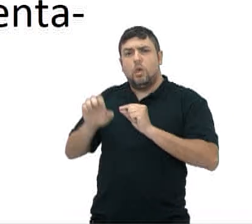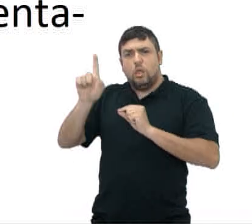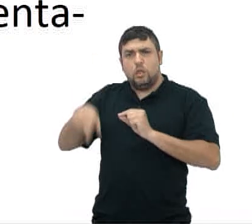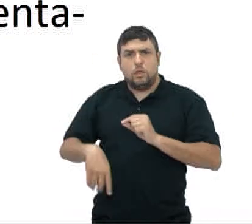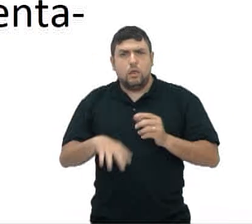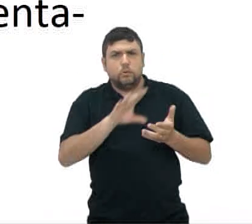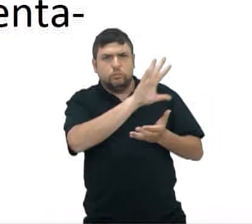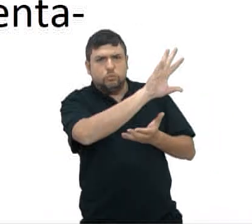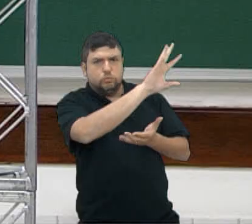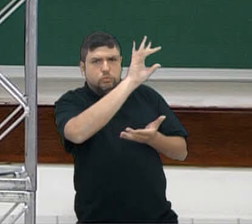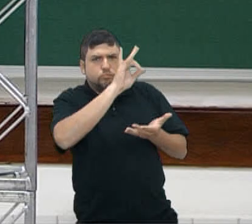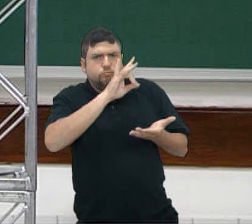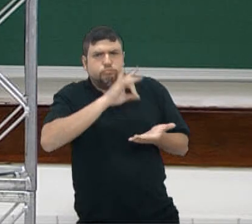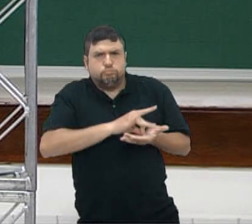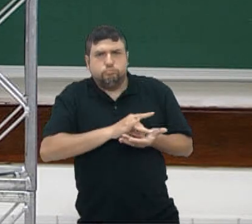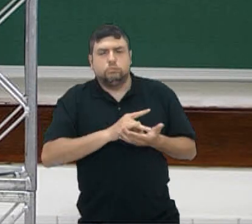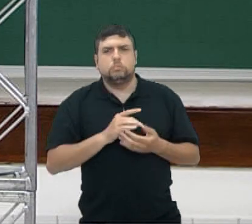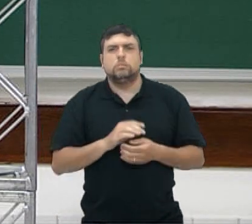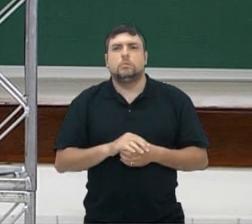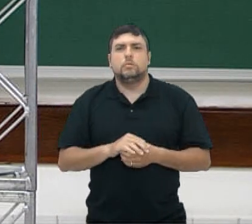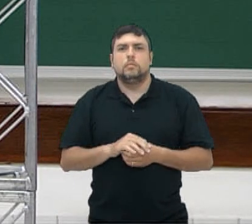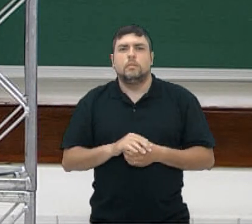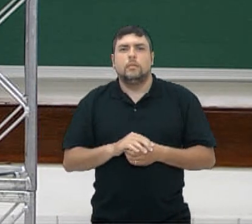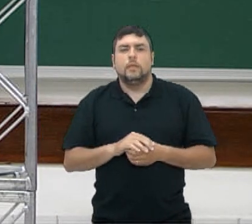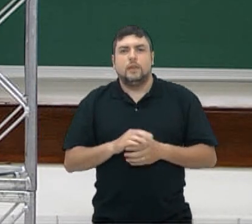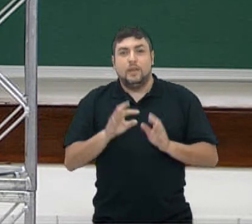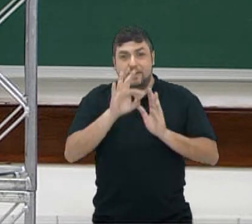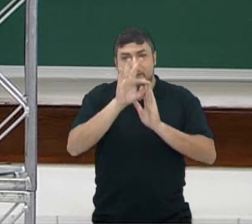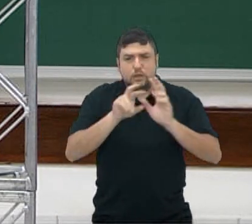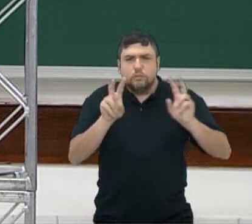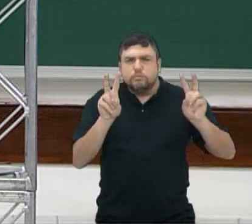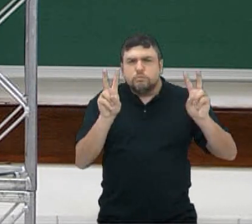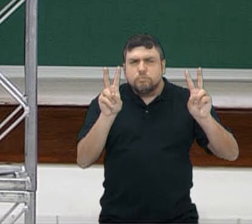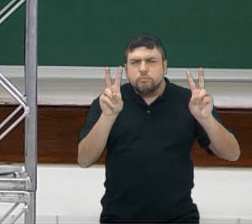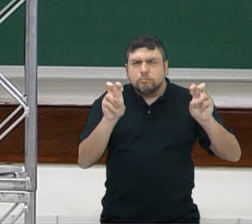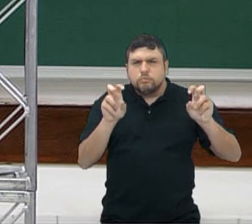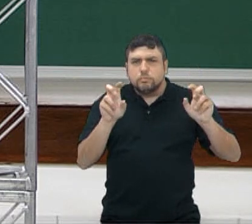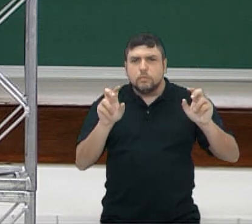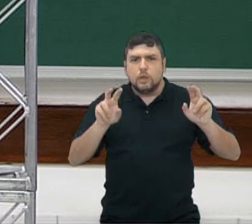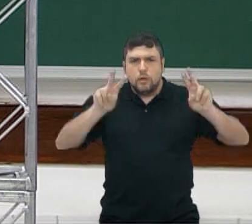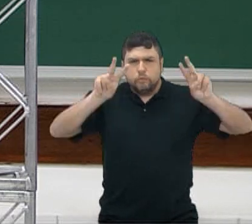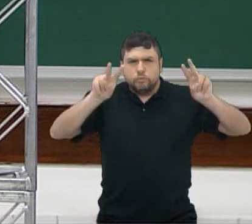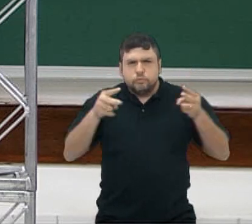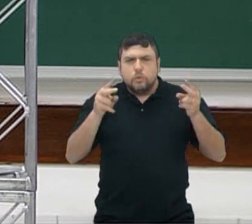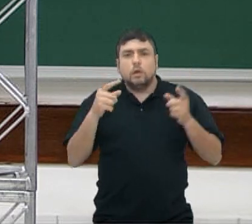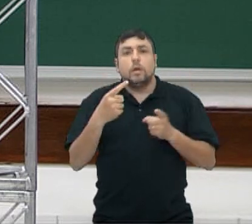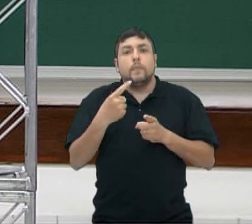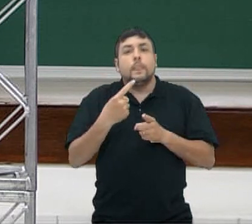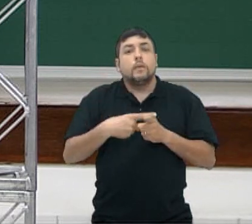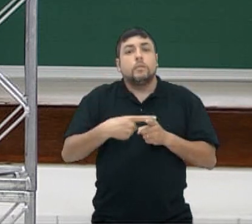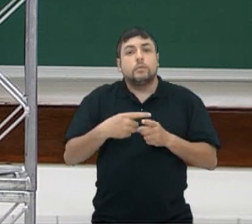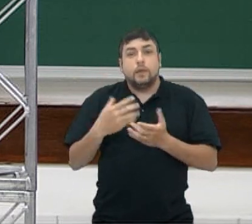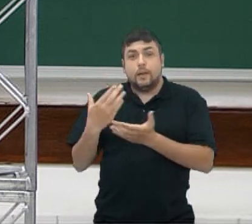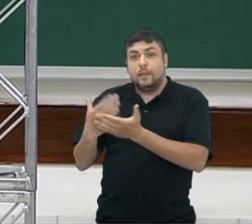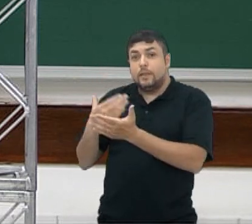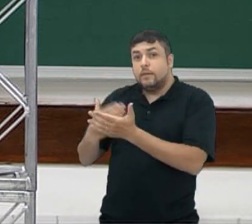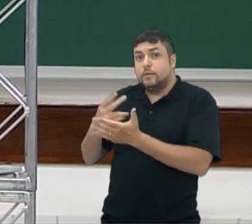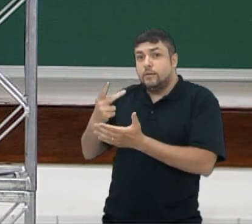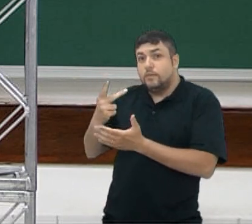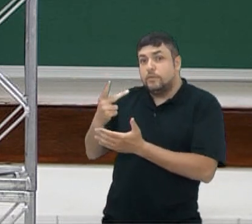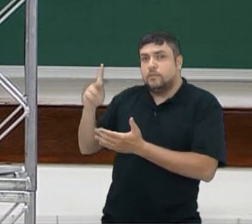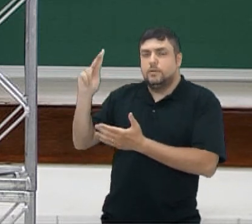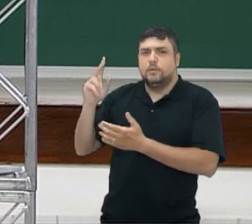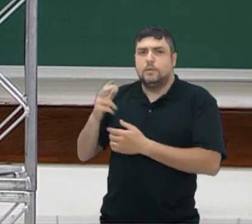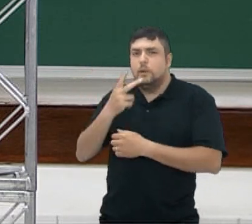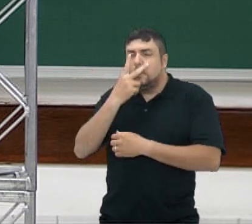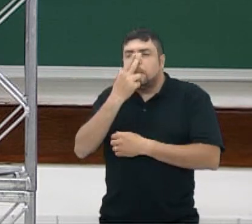representação. Ou seja, ela até coloca entre aspas, porque ela está colocando ali o discurso direto dele mesmo, né? Ela retira do livro, ou se fosse uma